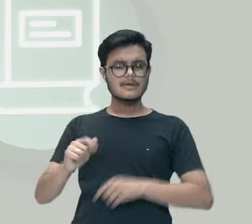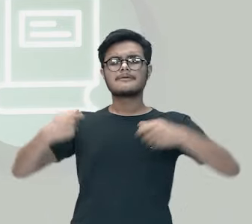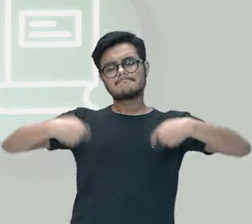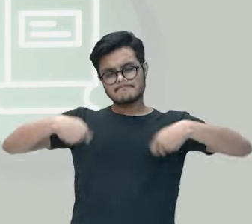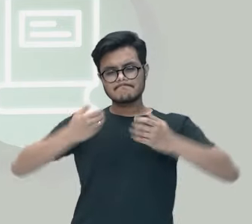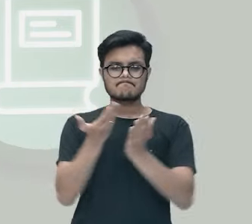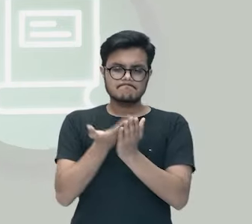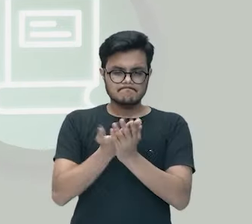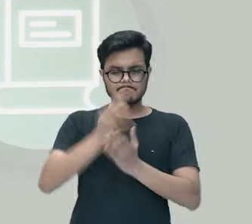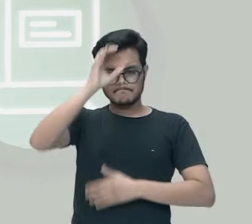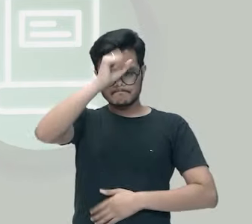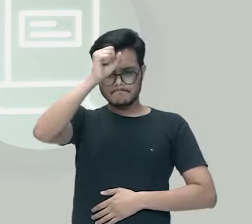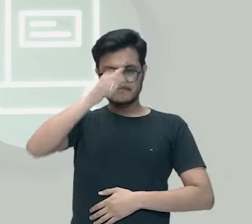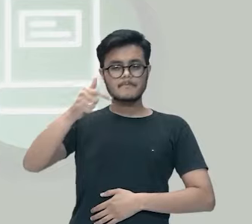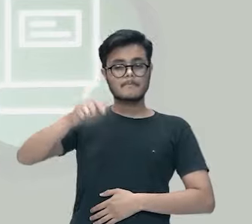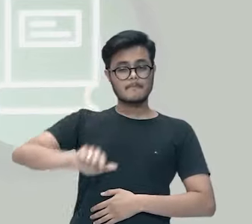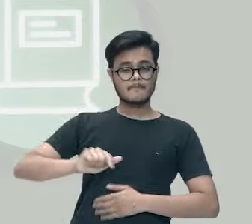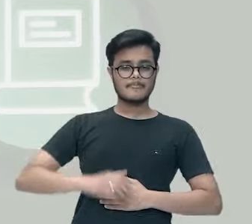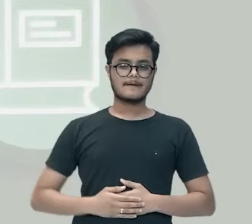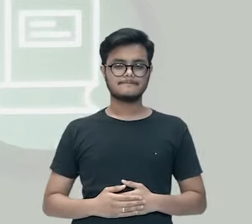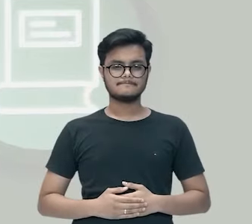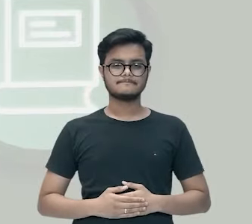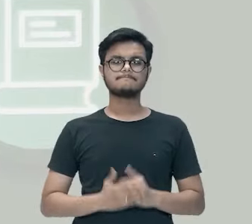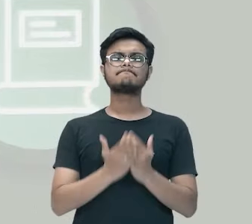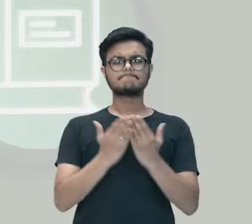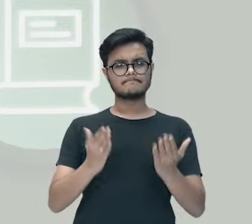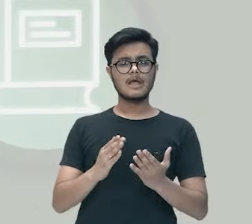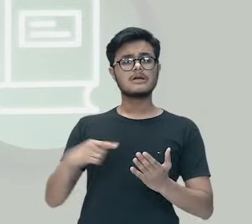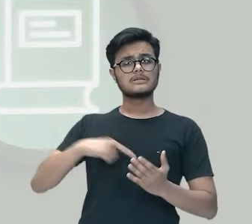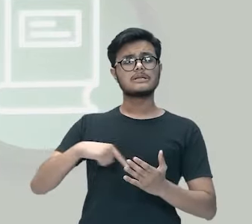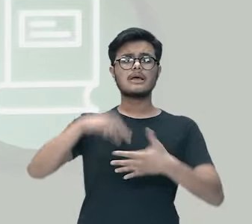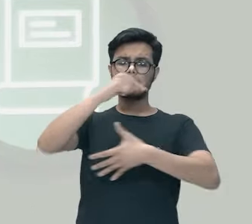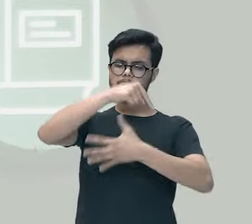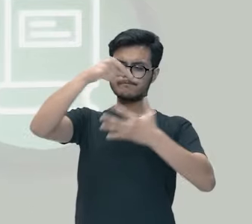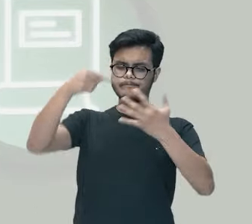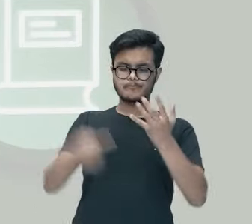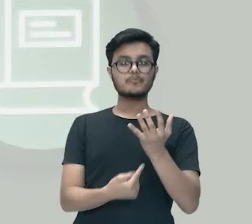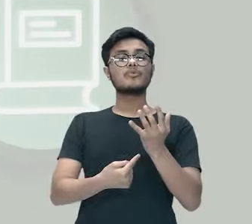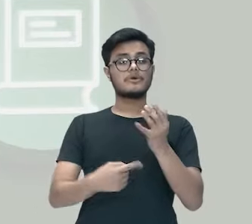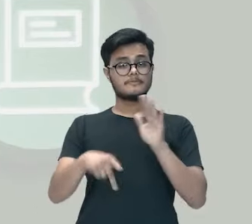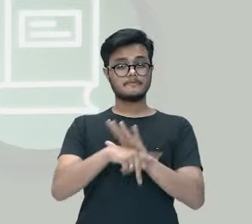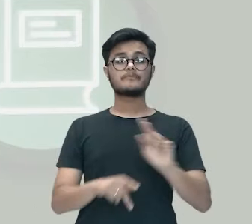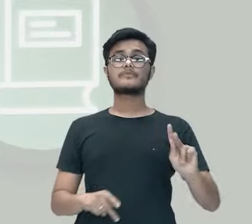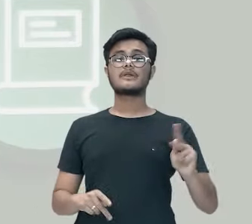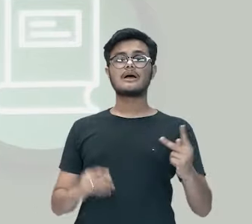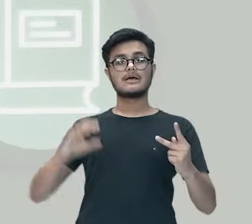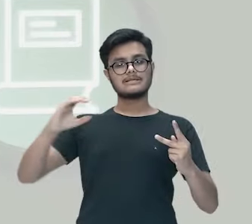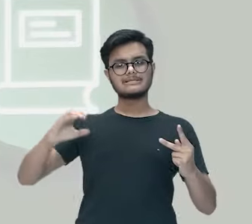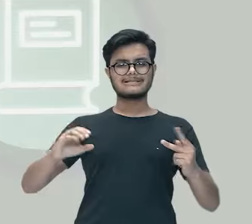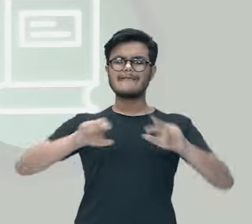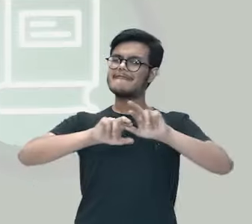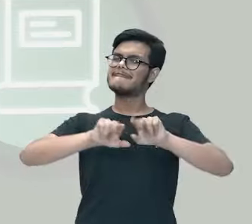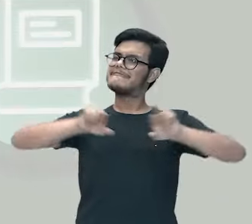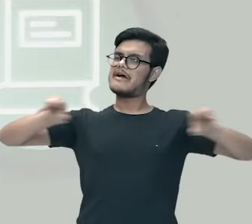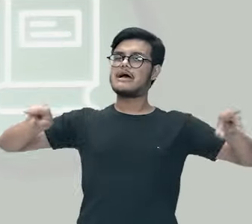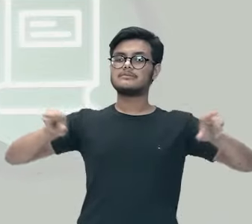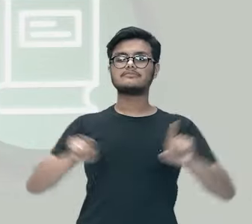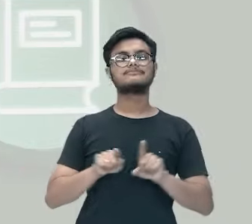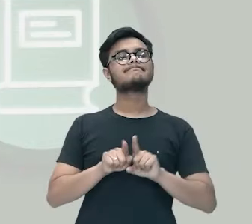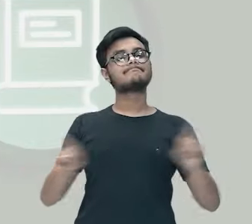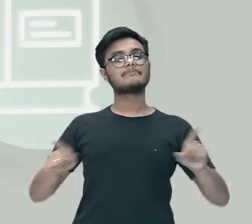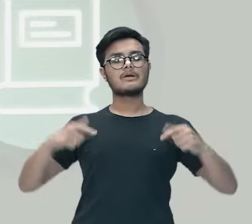tá? Ok? Então, a gente tem toda aquela classificação para os hidrocarbonetos, são muitos. O ideal é que